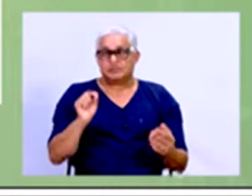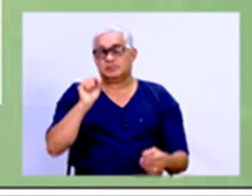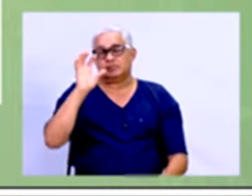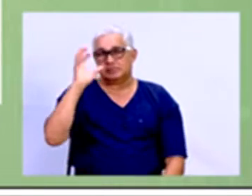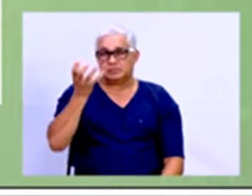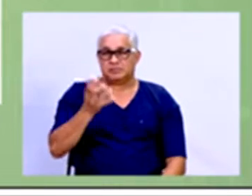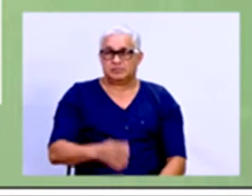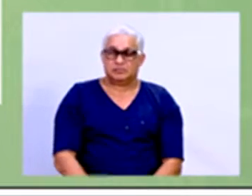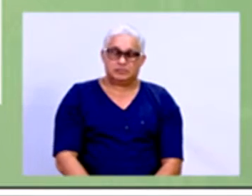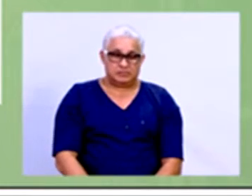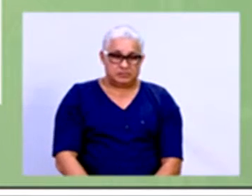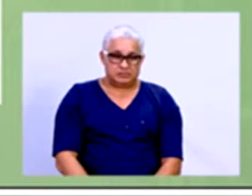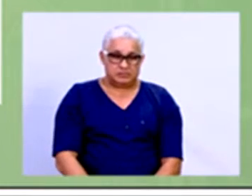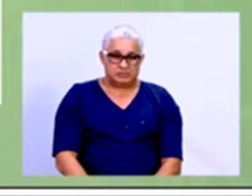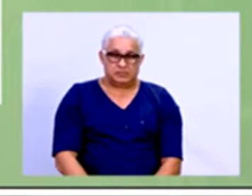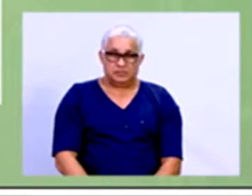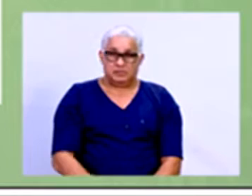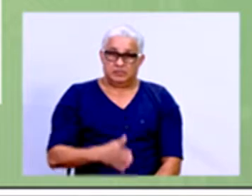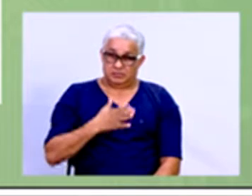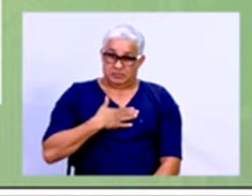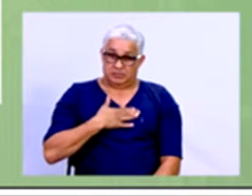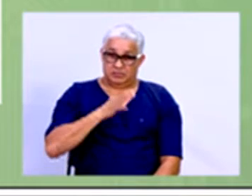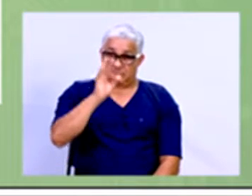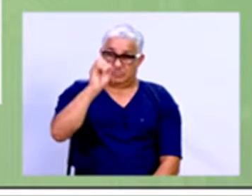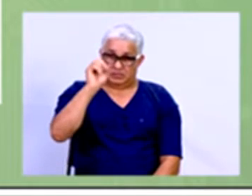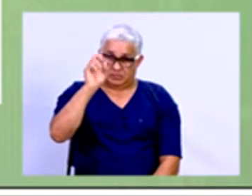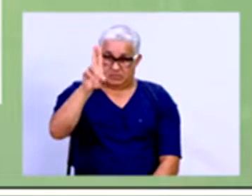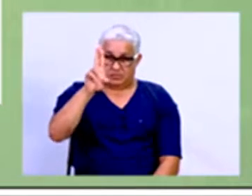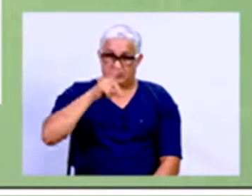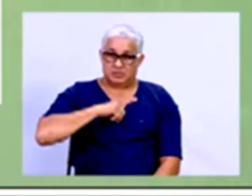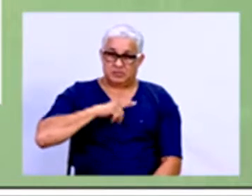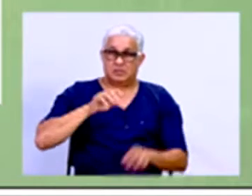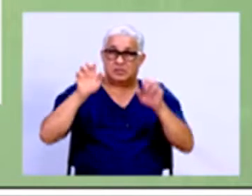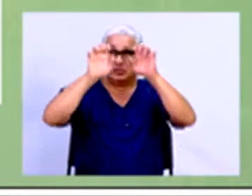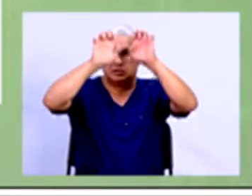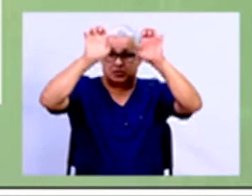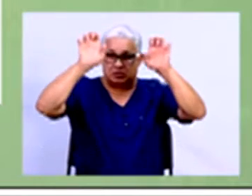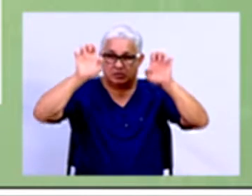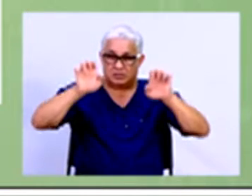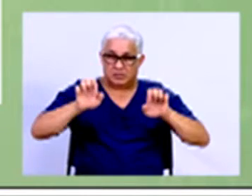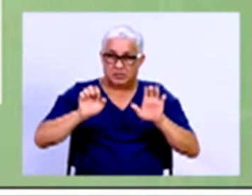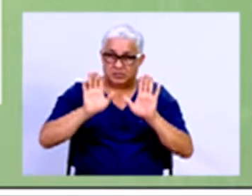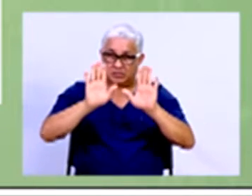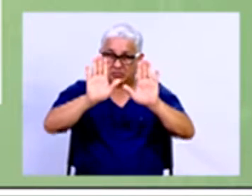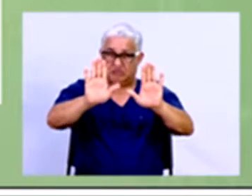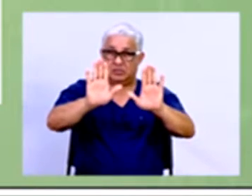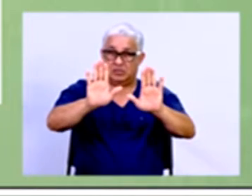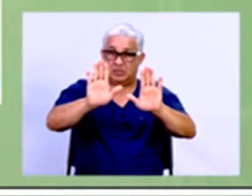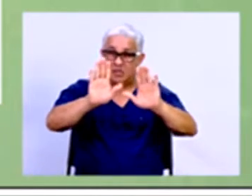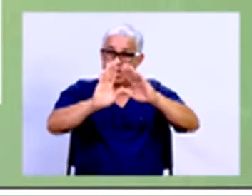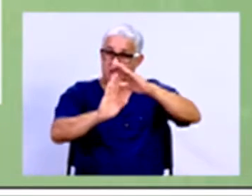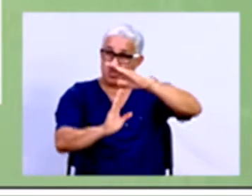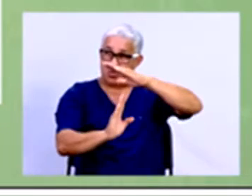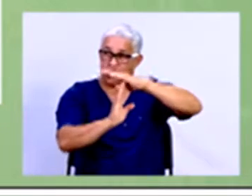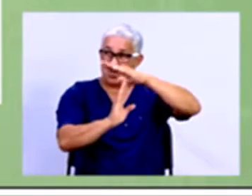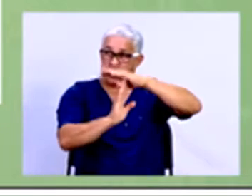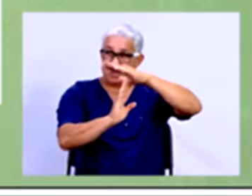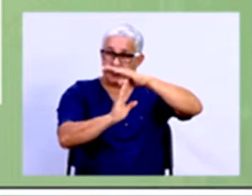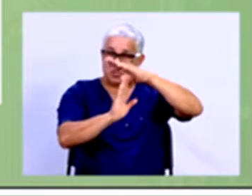acontece? No meu for, como eu falei, ele tem a estrutura de ficar um pouco limitada a